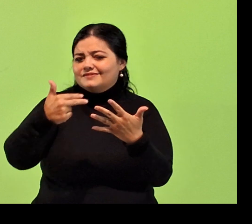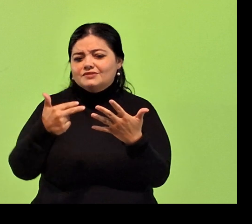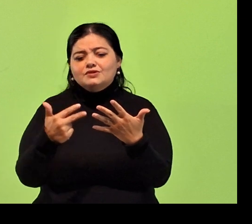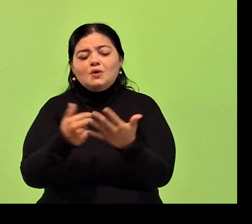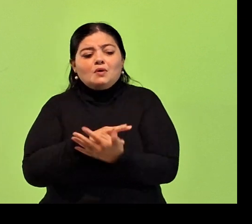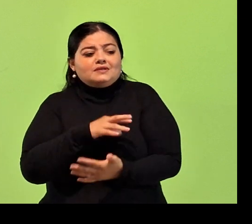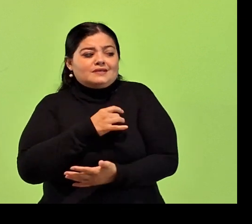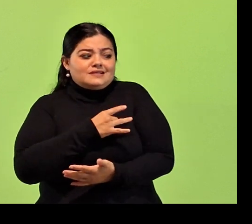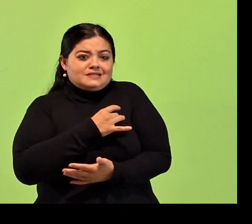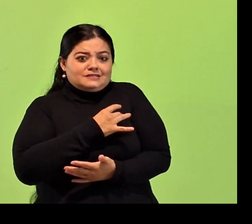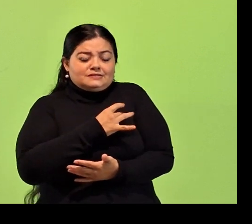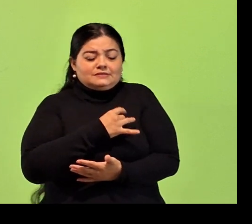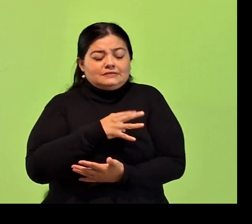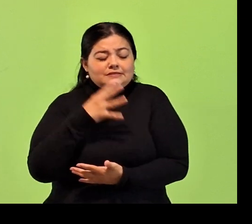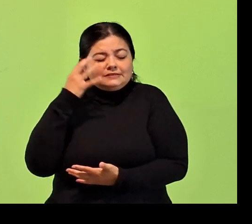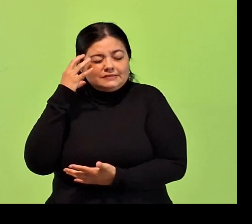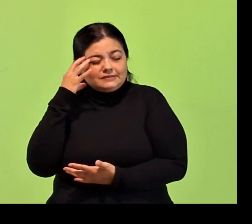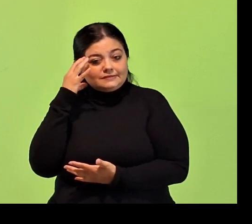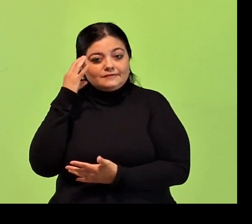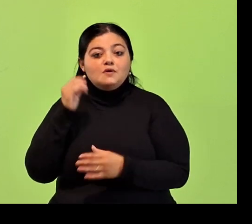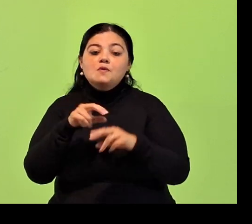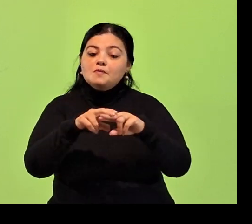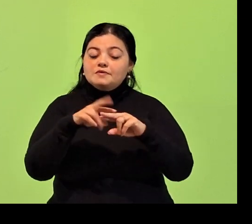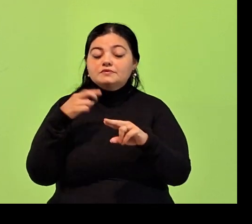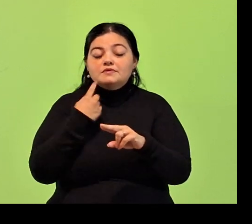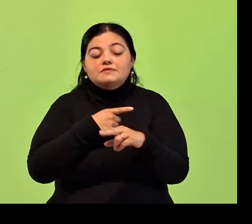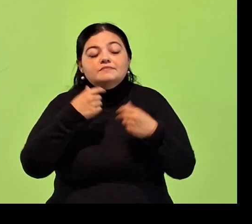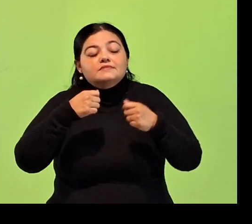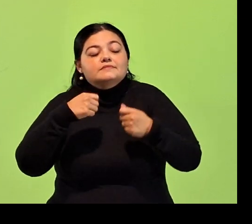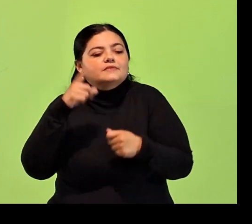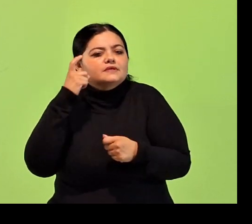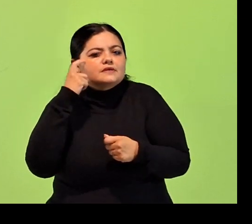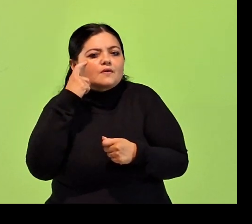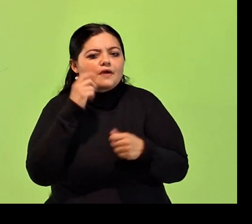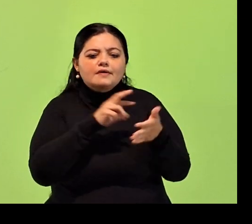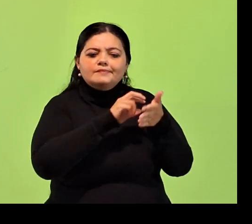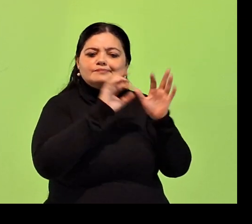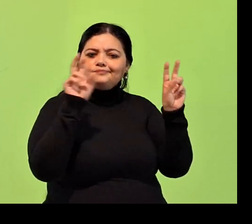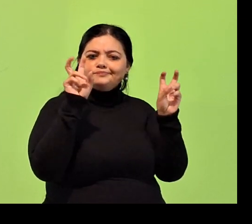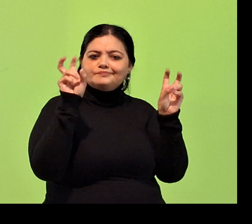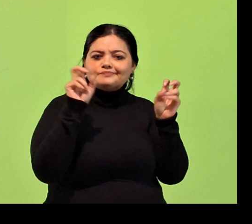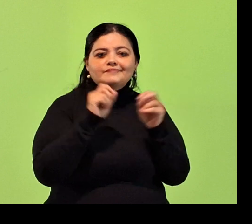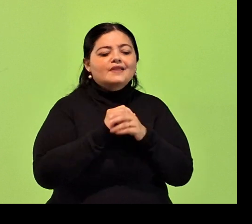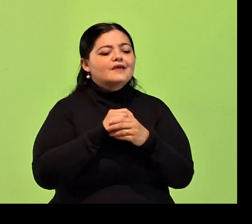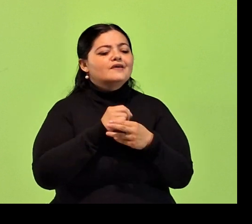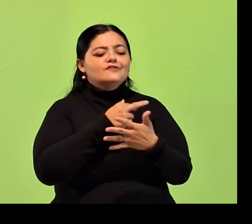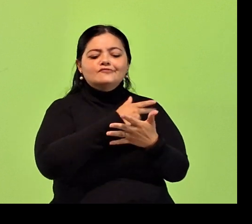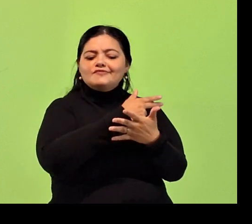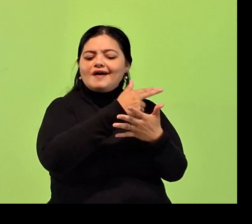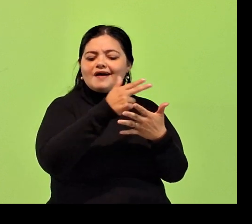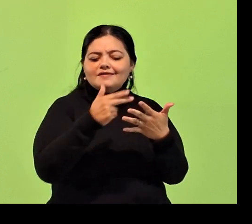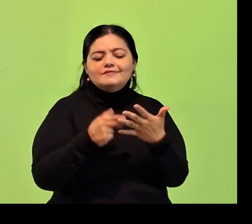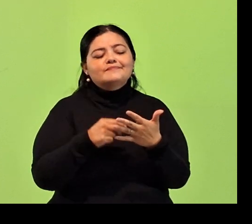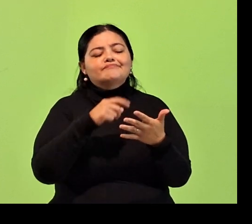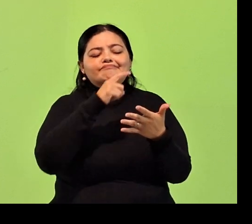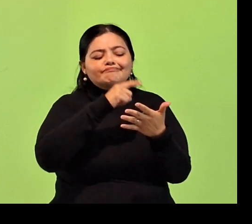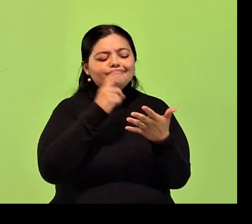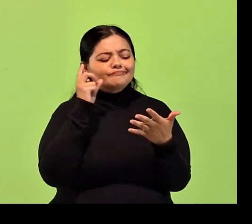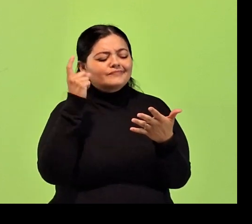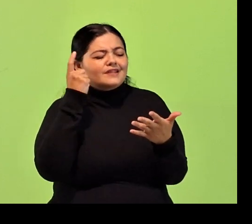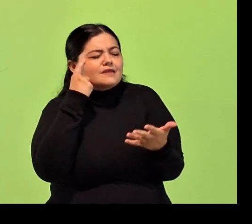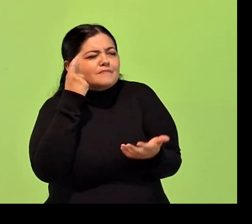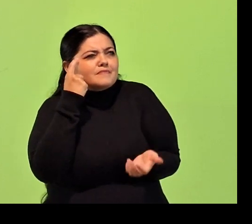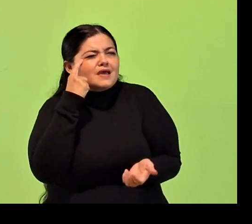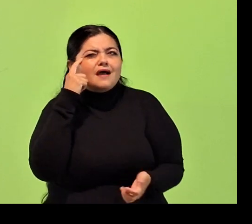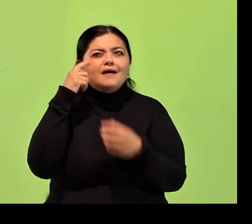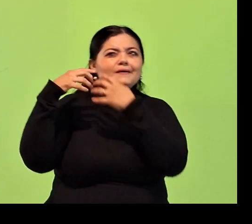pânico moral. Nossa ideia é construir uma narrativa capaz de transportar o público para diversos cenários onde se pode refletir sobre